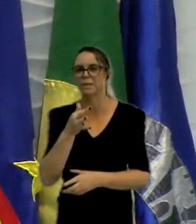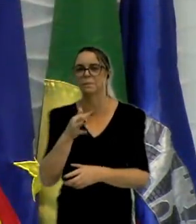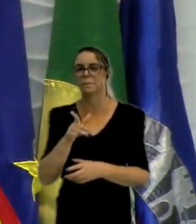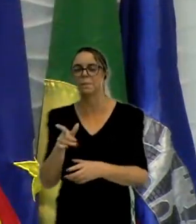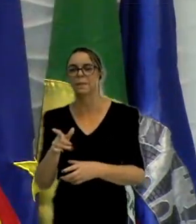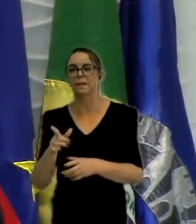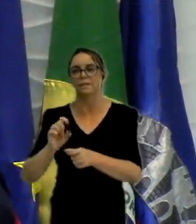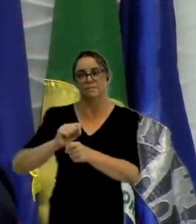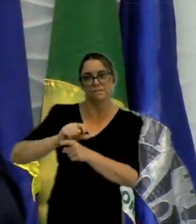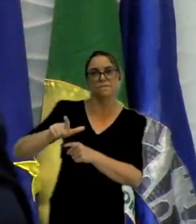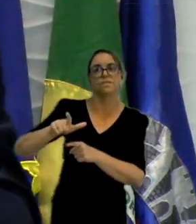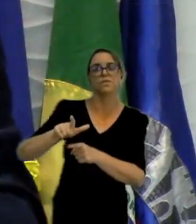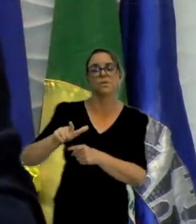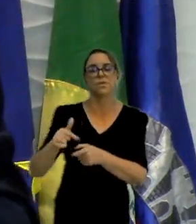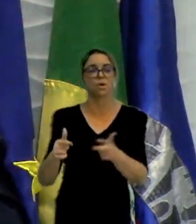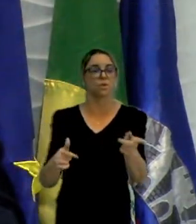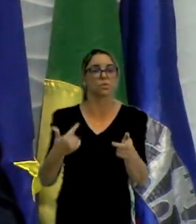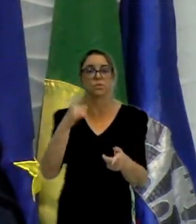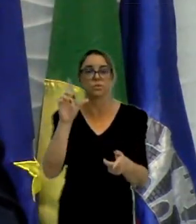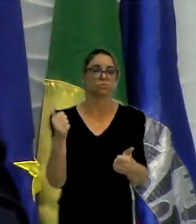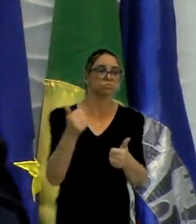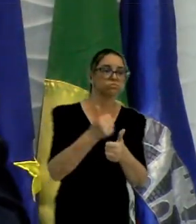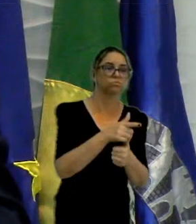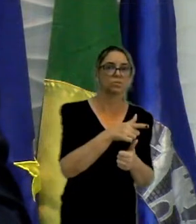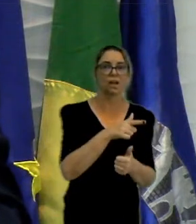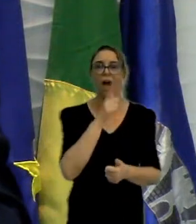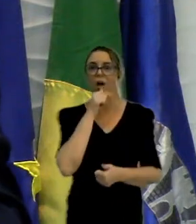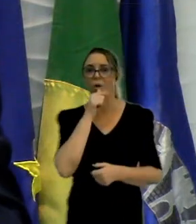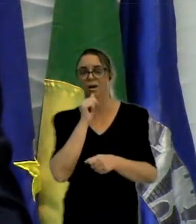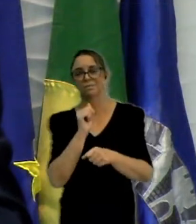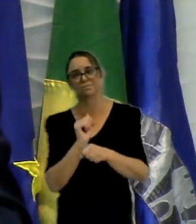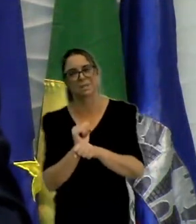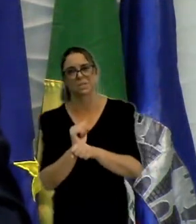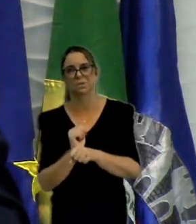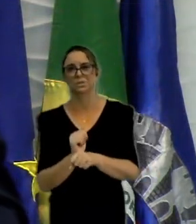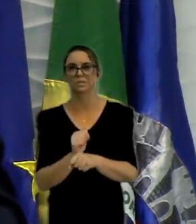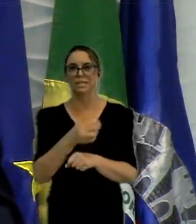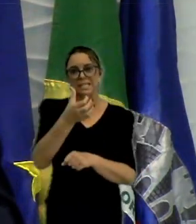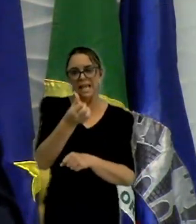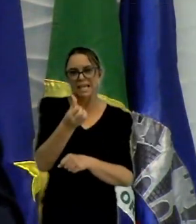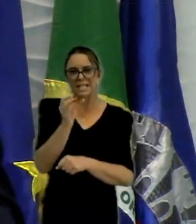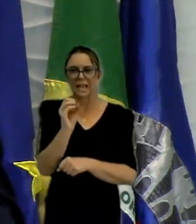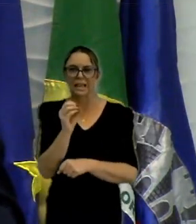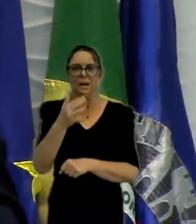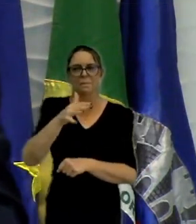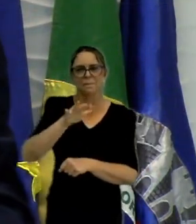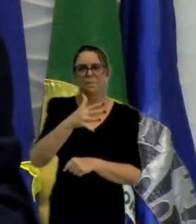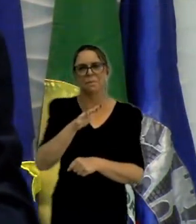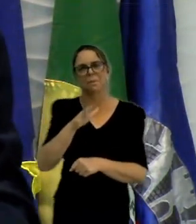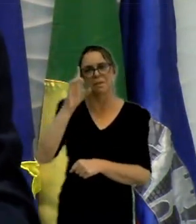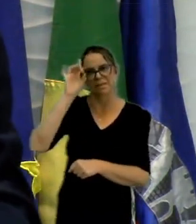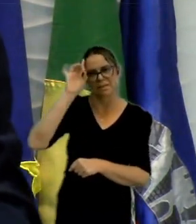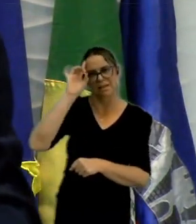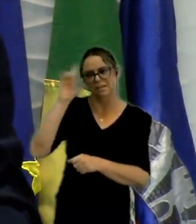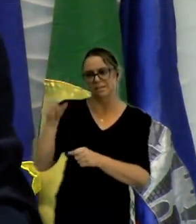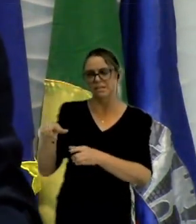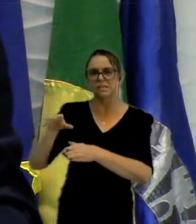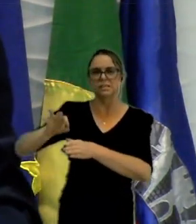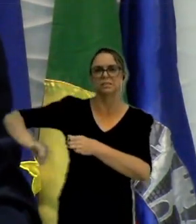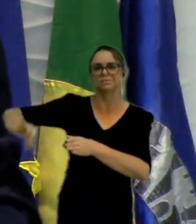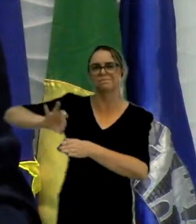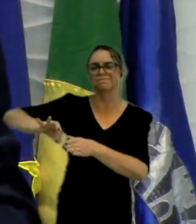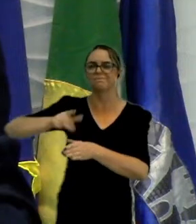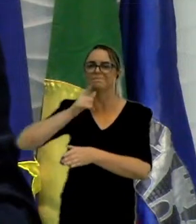deles, chegou água lá mais não. Passou 60 e poucos dias sem ligar a água. Ligaram na última